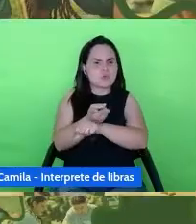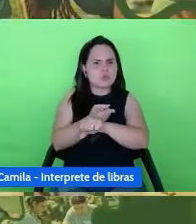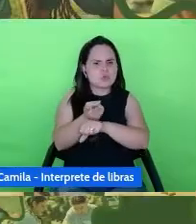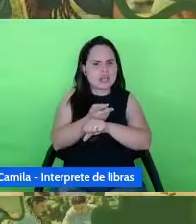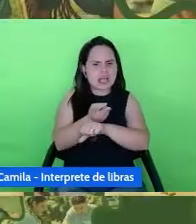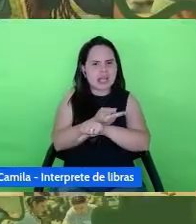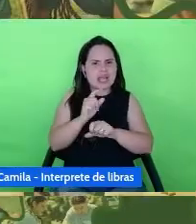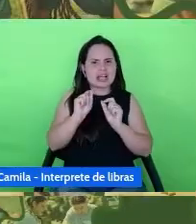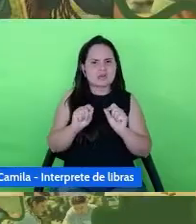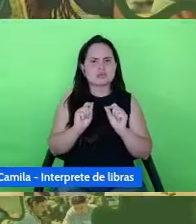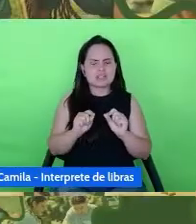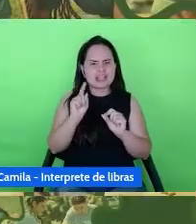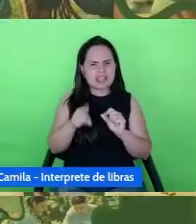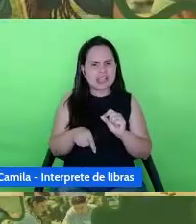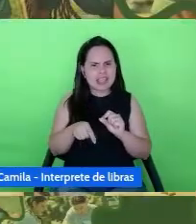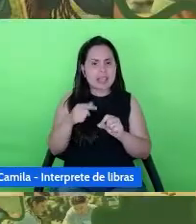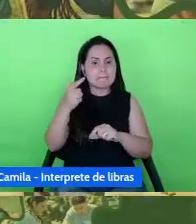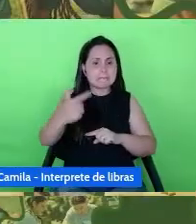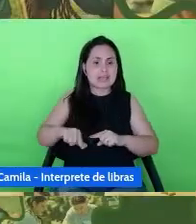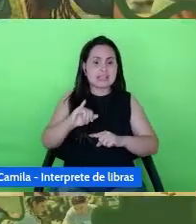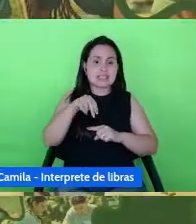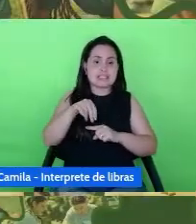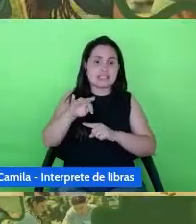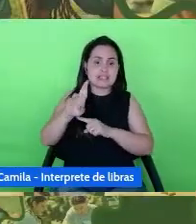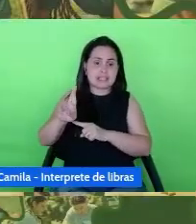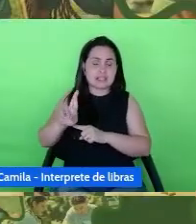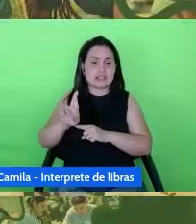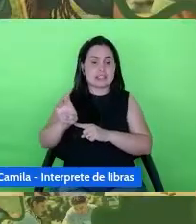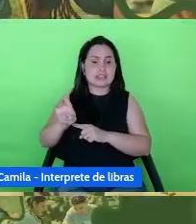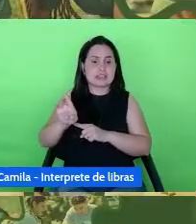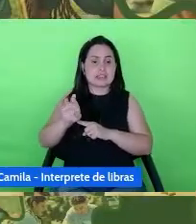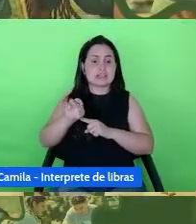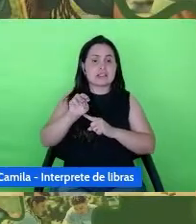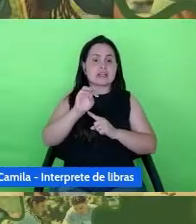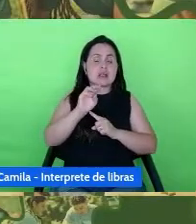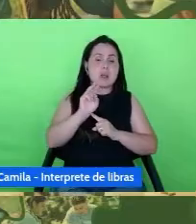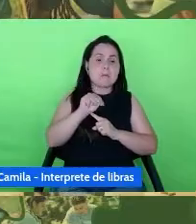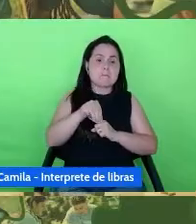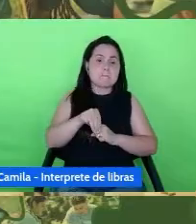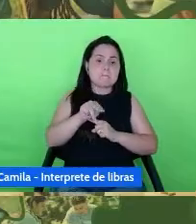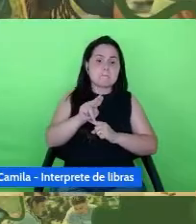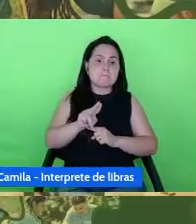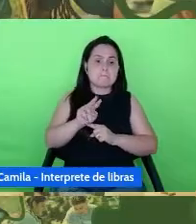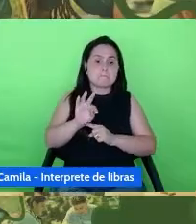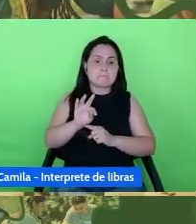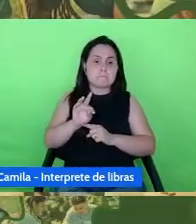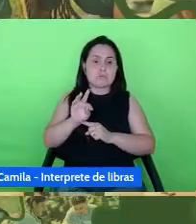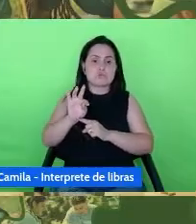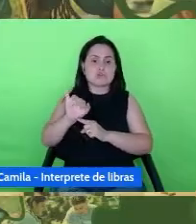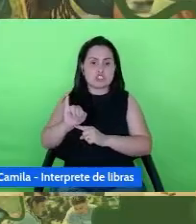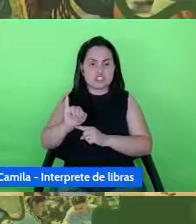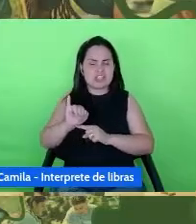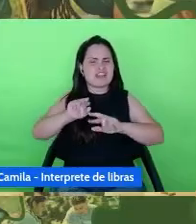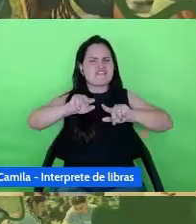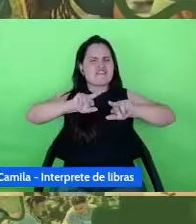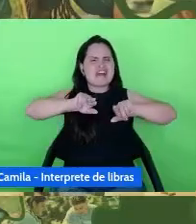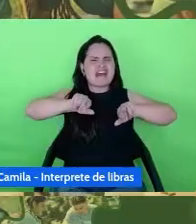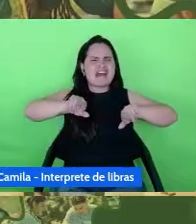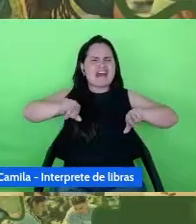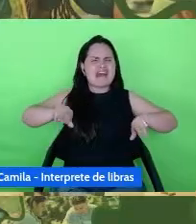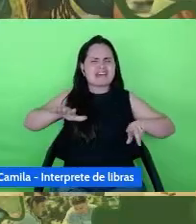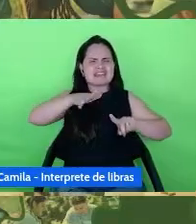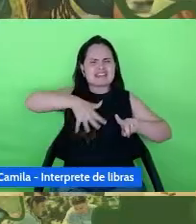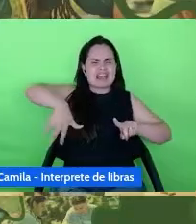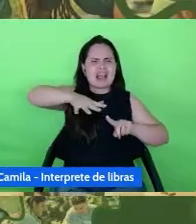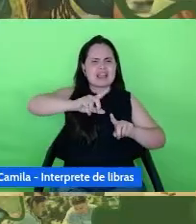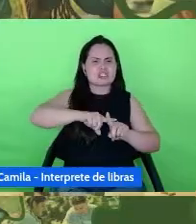uma busca interdisciplinar, multidisciplinar, transdisciplinar, onde várias áreas de conhecimento têm que somar as